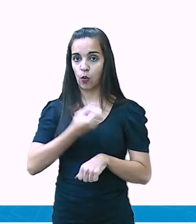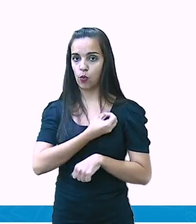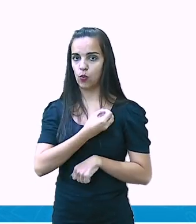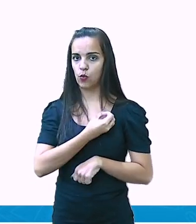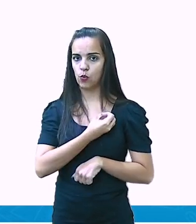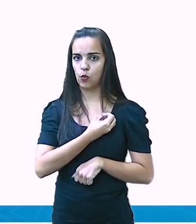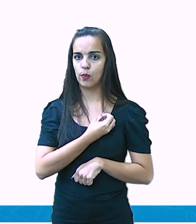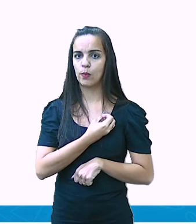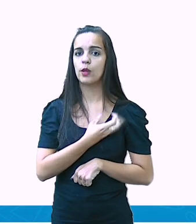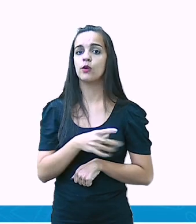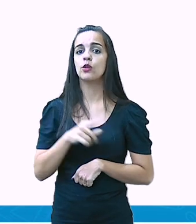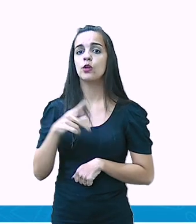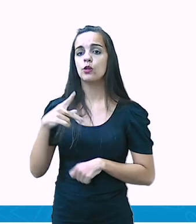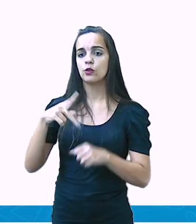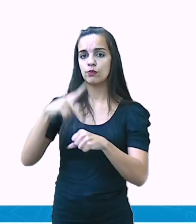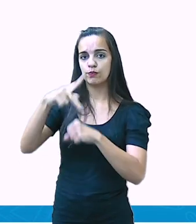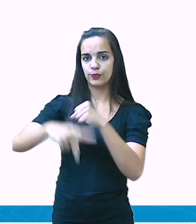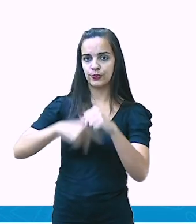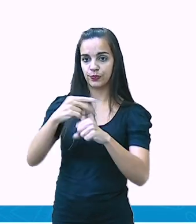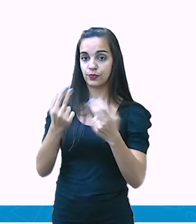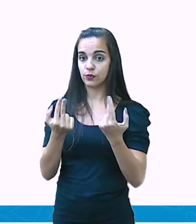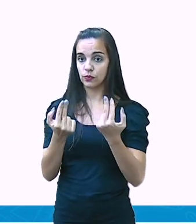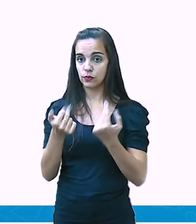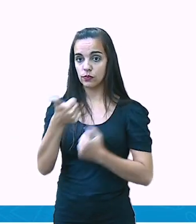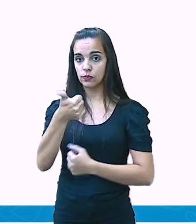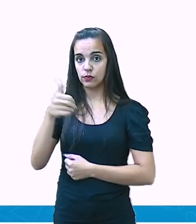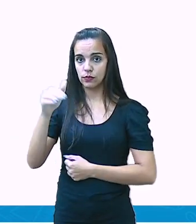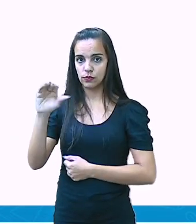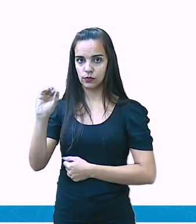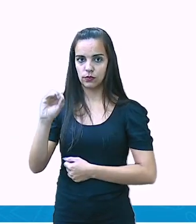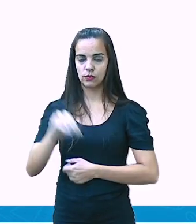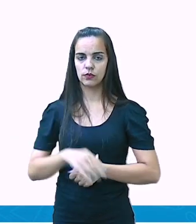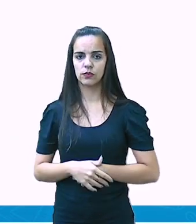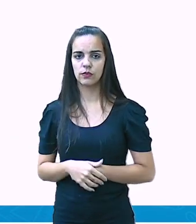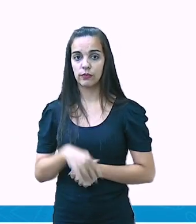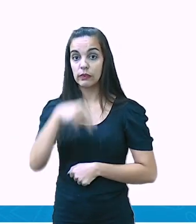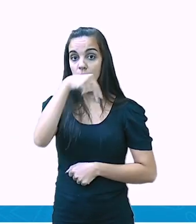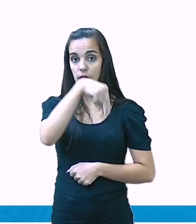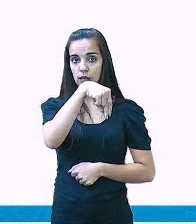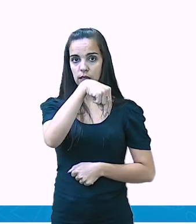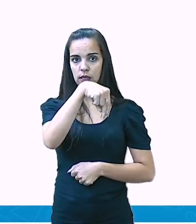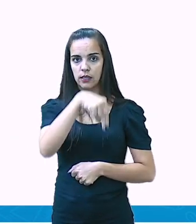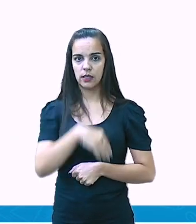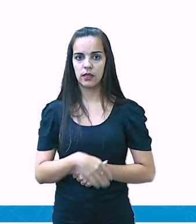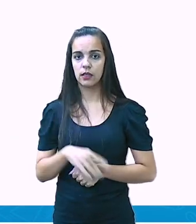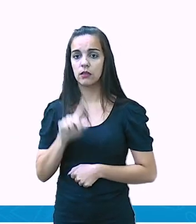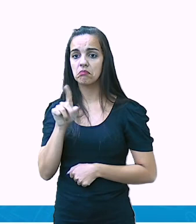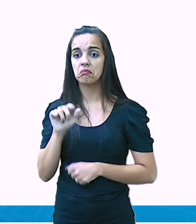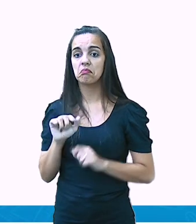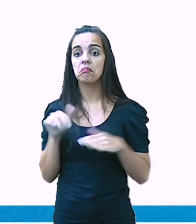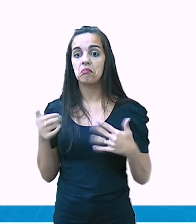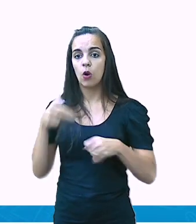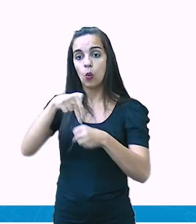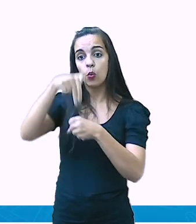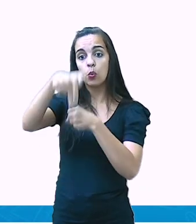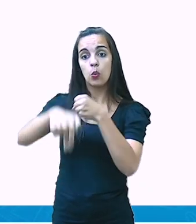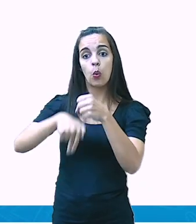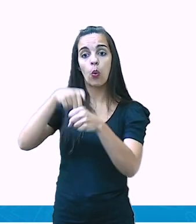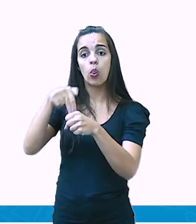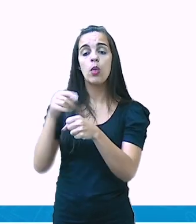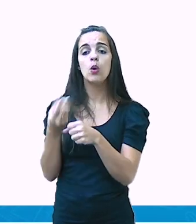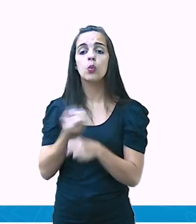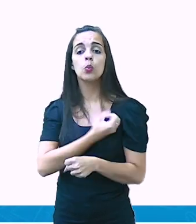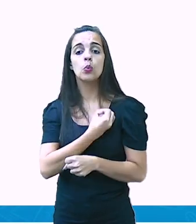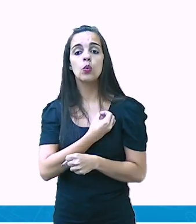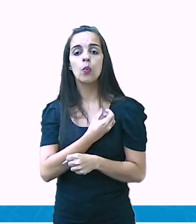prótons é igual a 10. Quem eu quero encontrar? Número de nêutrons. Vou utilizar